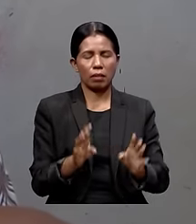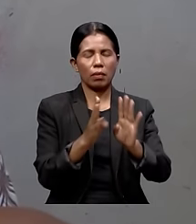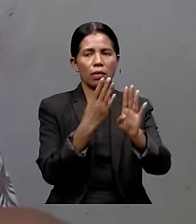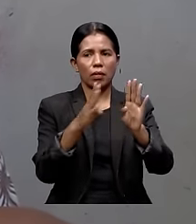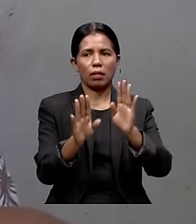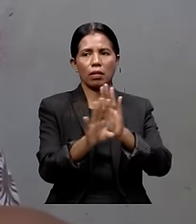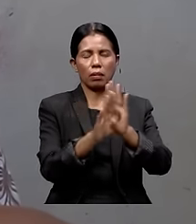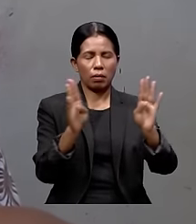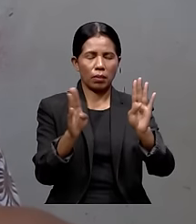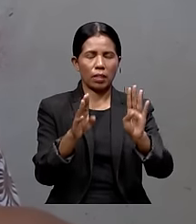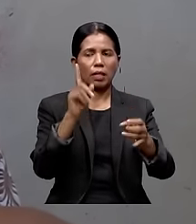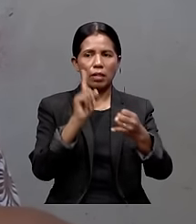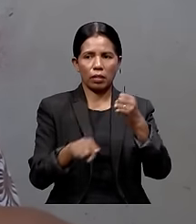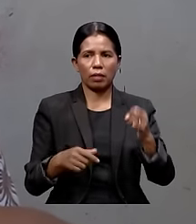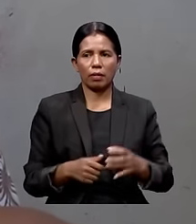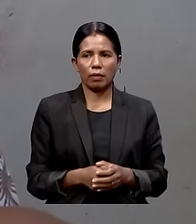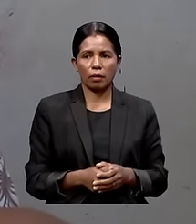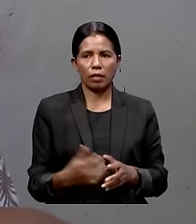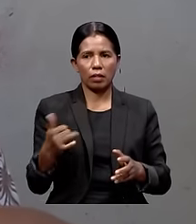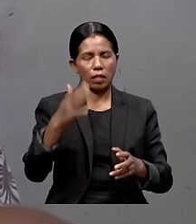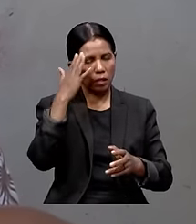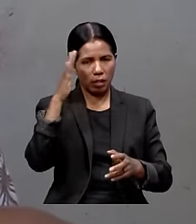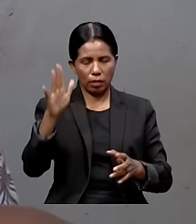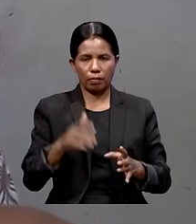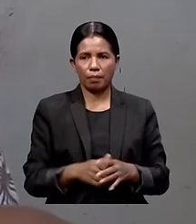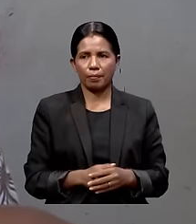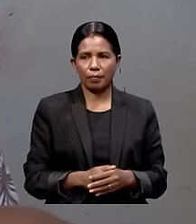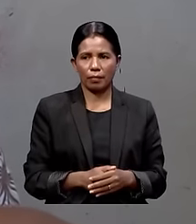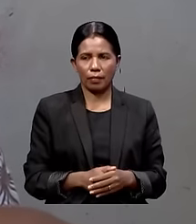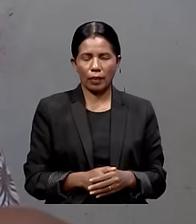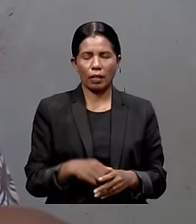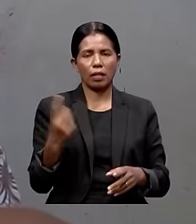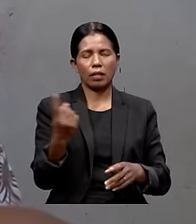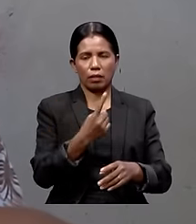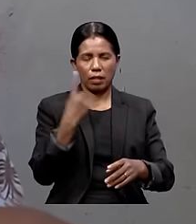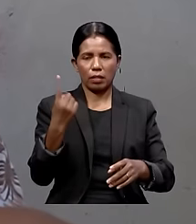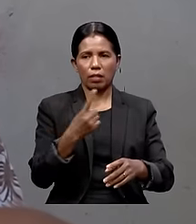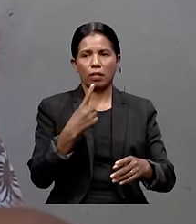mata ikus ni be hanse hot sirani lah teni hanse ni hanse ni ni to